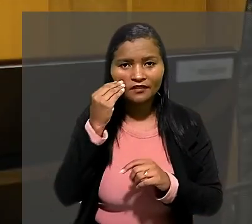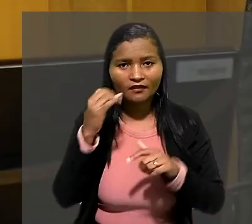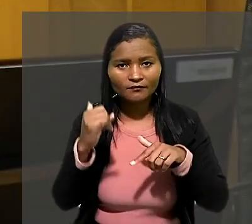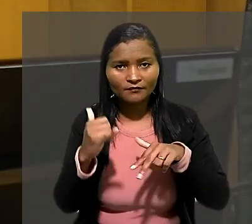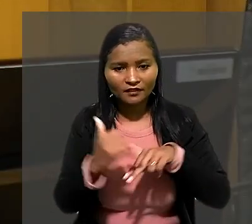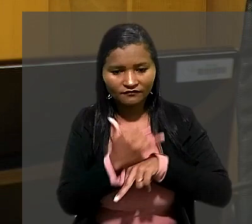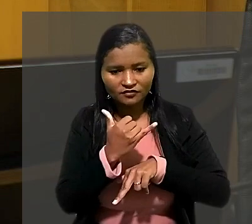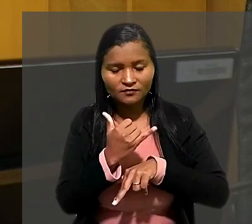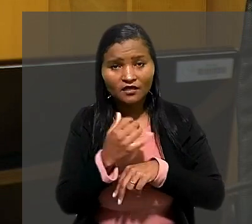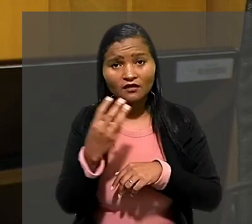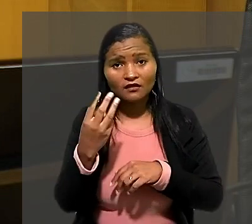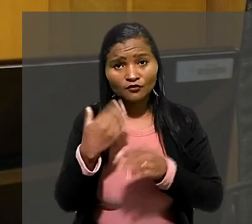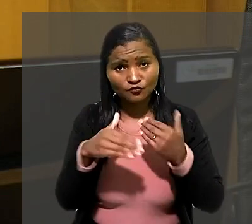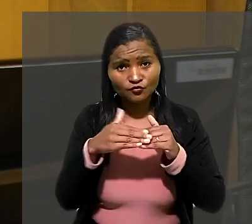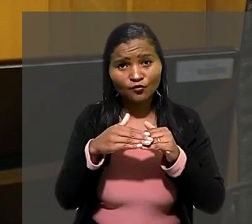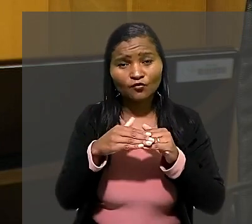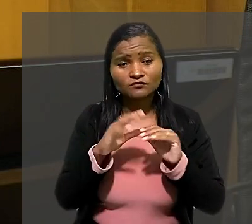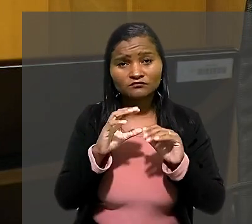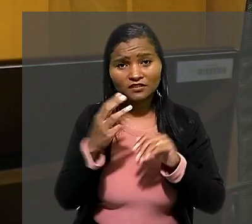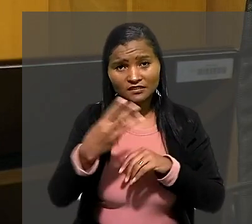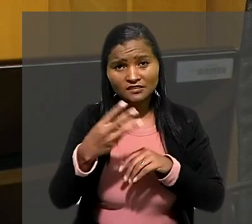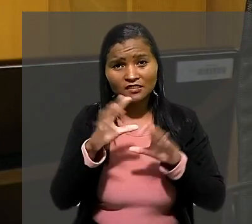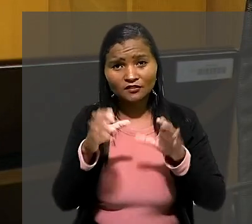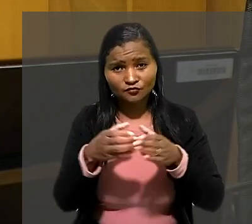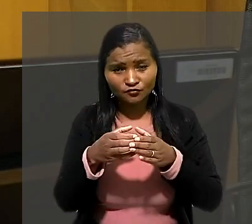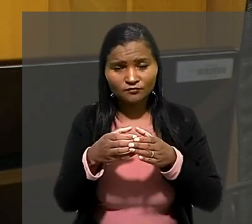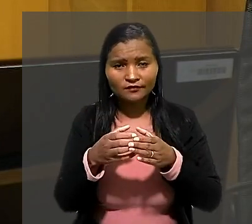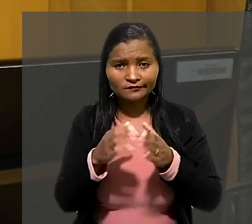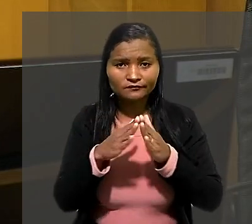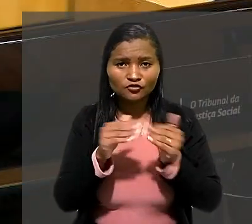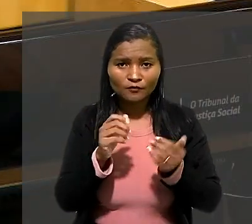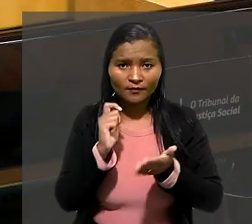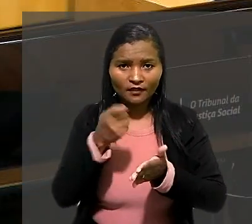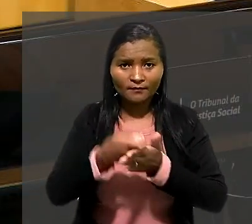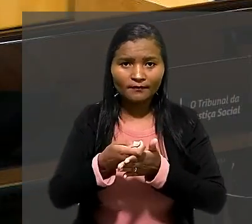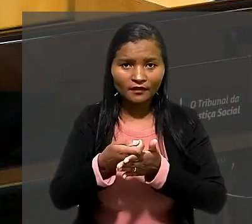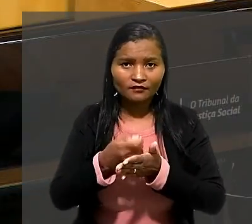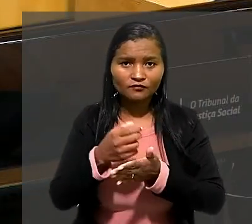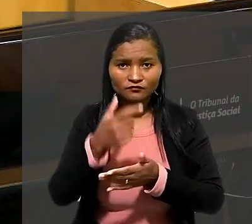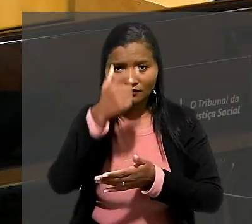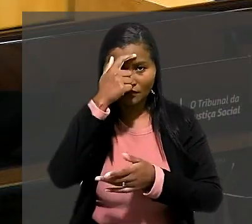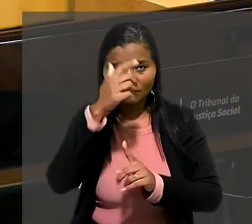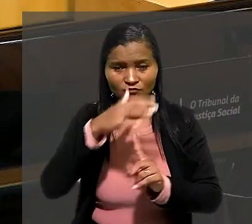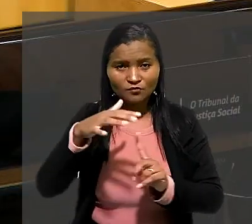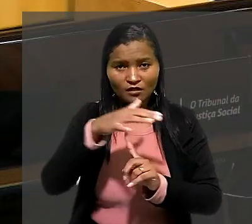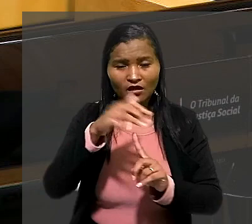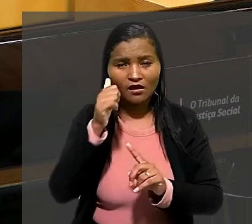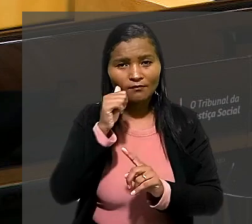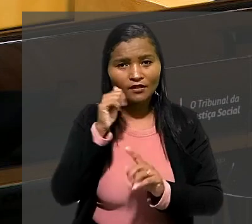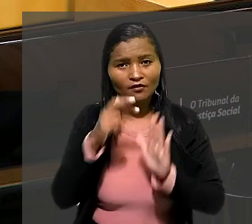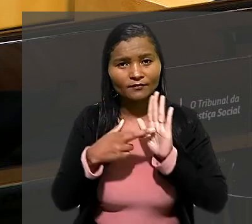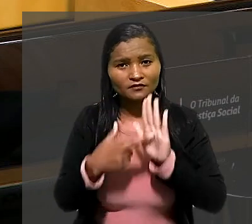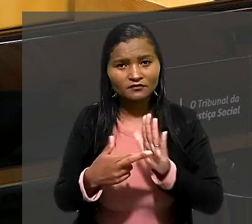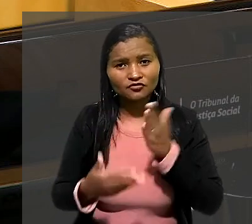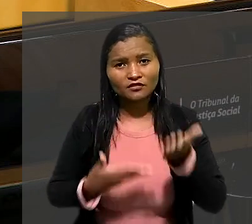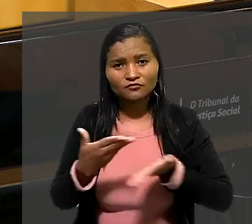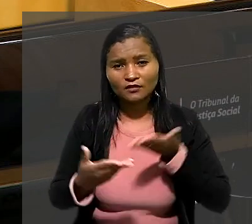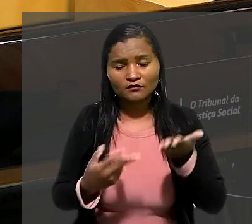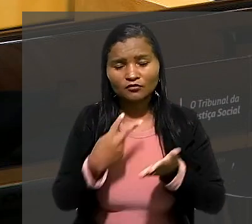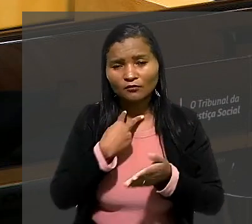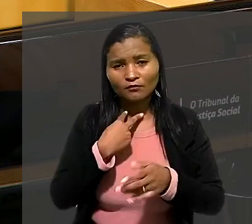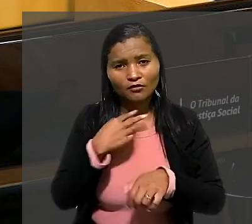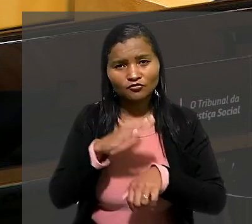Por unanimidade, a terceira turma decidiu pelo pagamento de indenização por danos morais à representante de atendimento. Não cabe